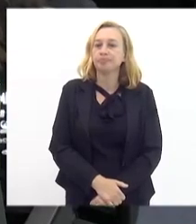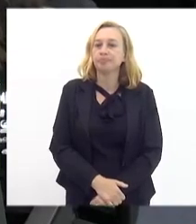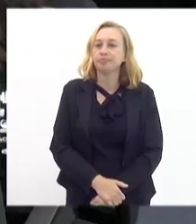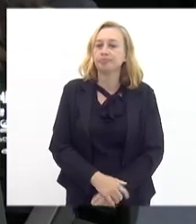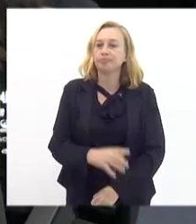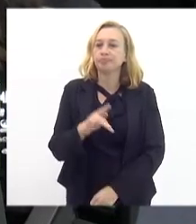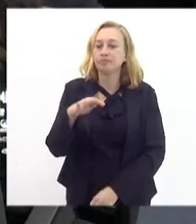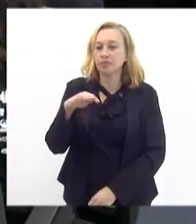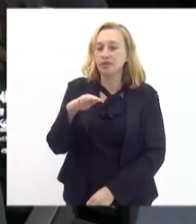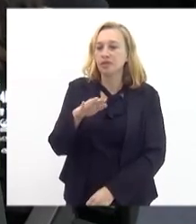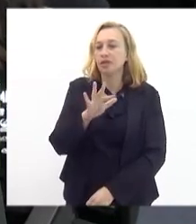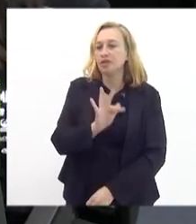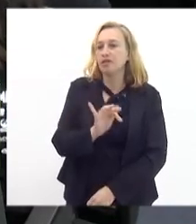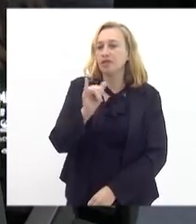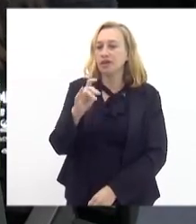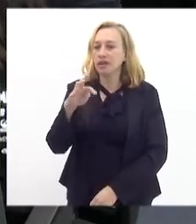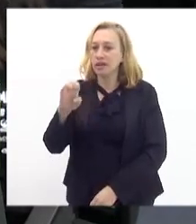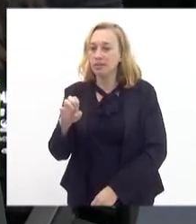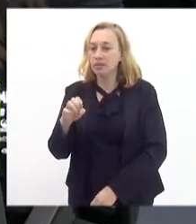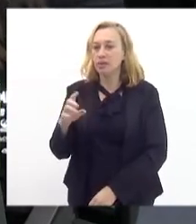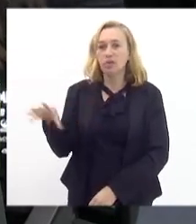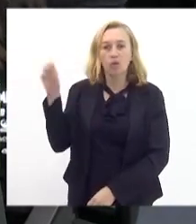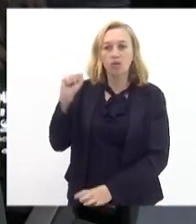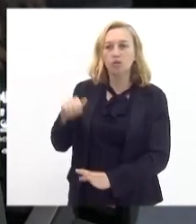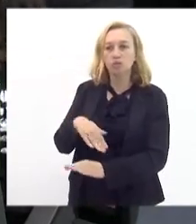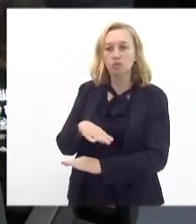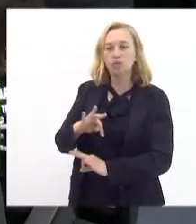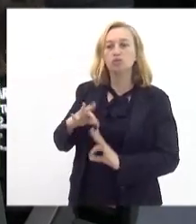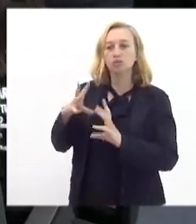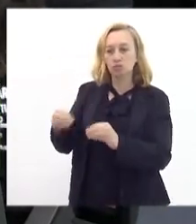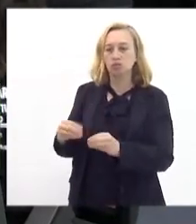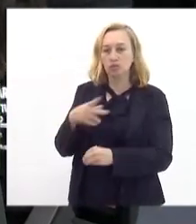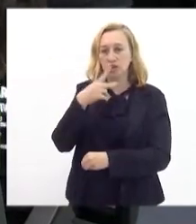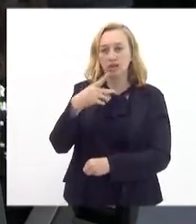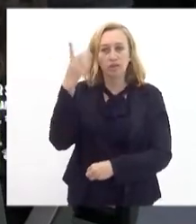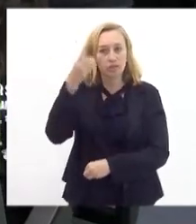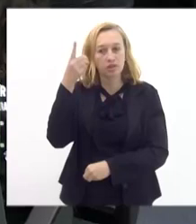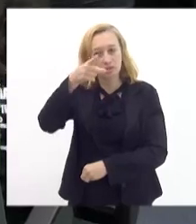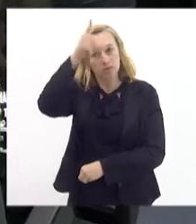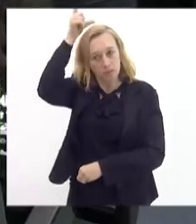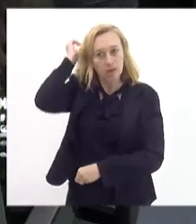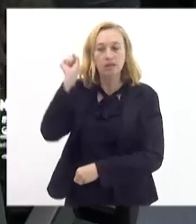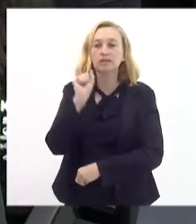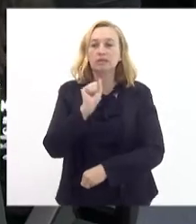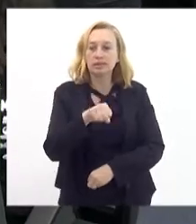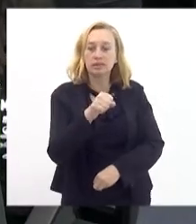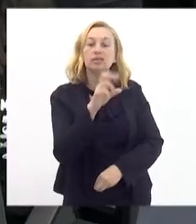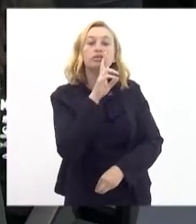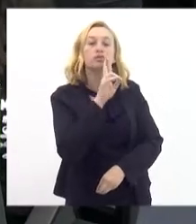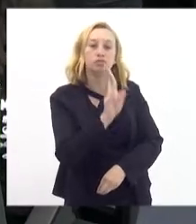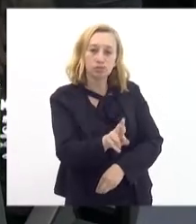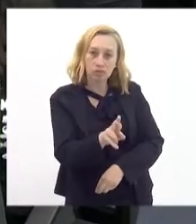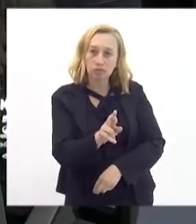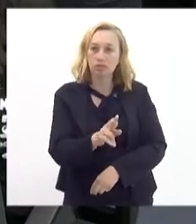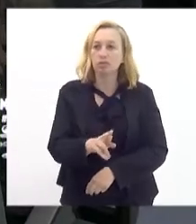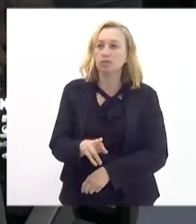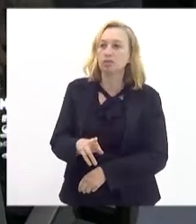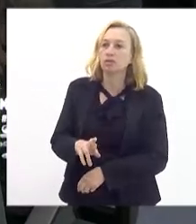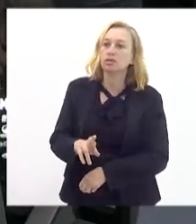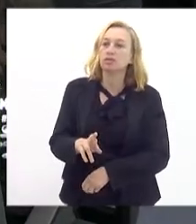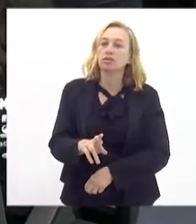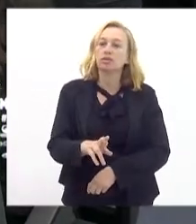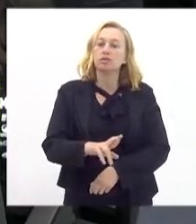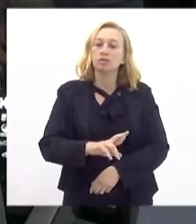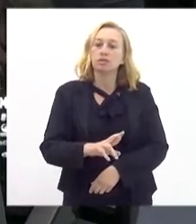não Felipe você ouviu atentamente as todas as exclamações e pelos palcos que respondesse aí a